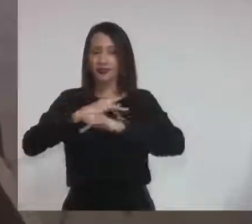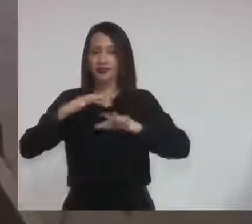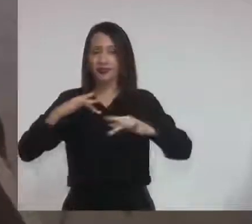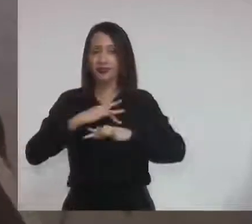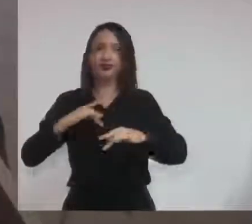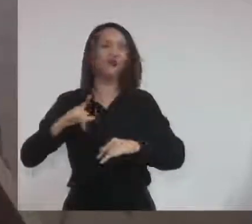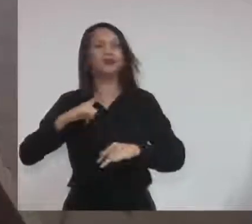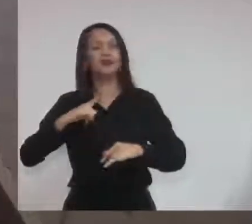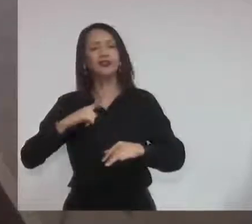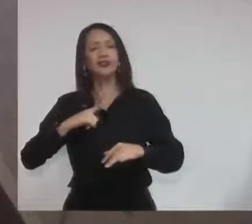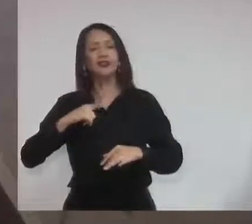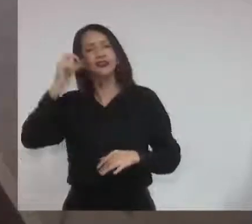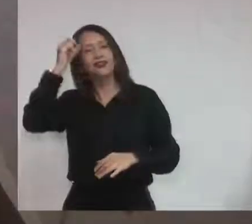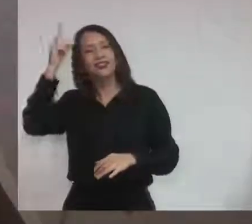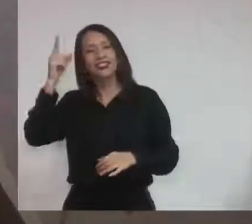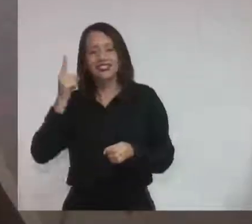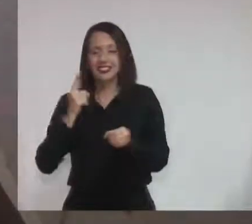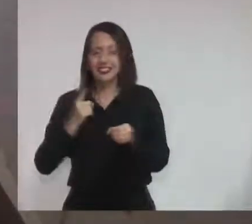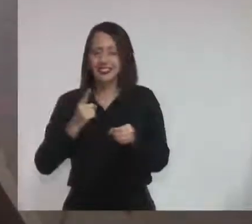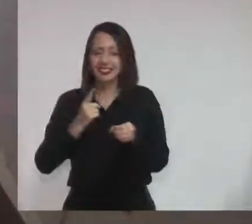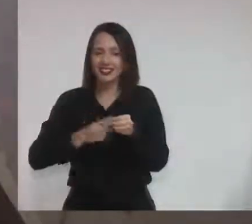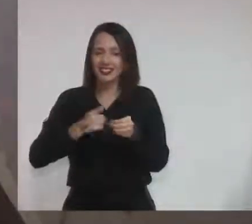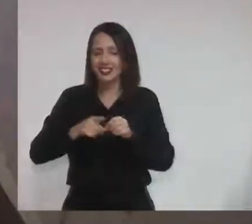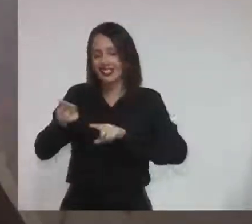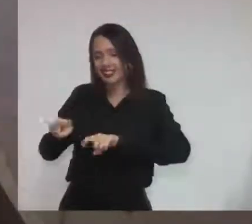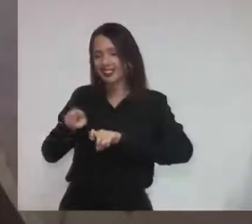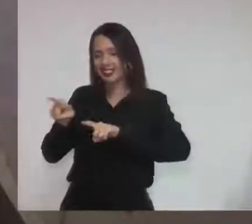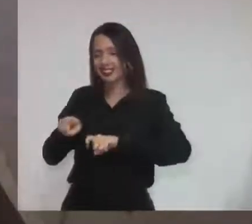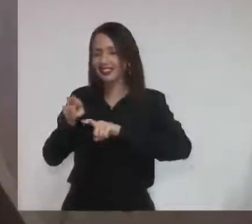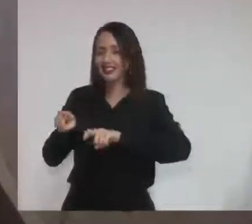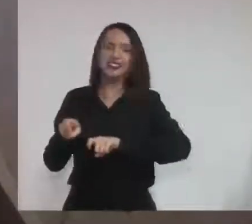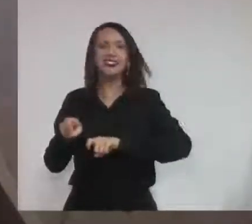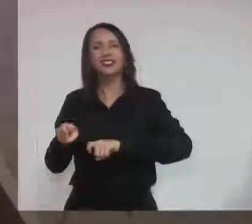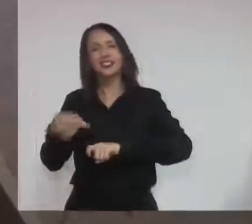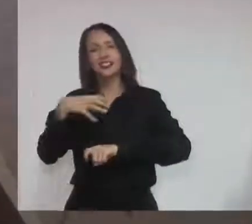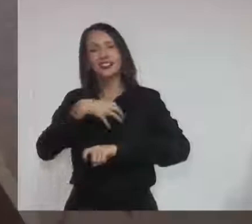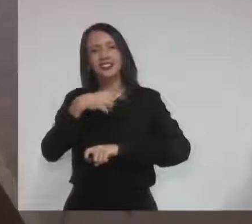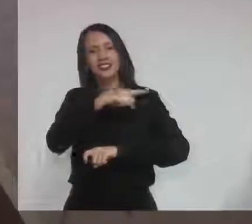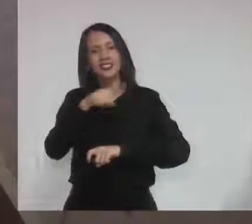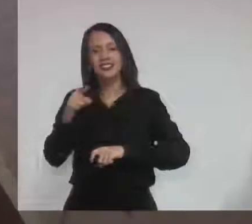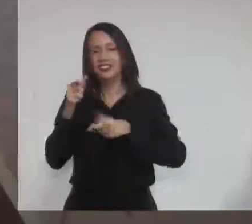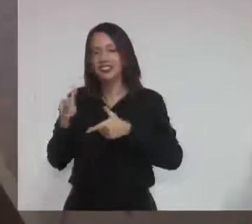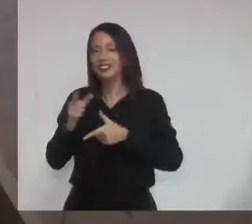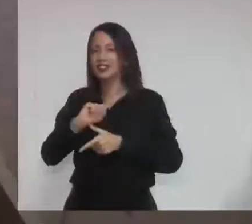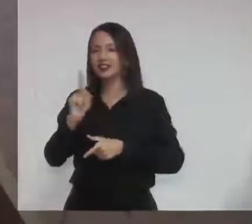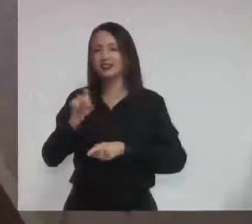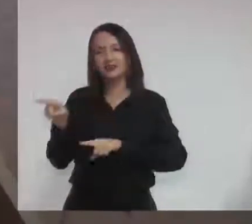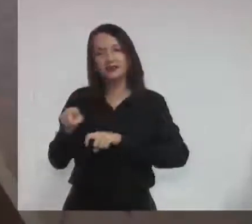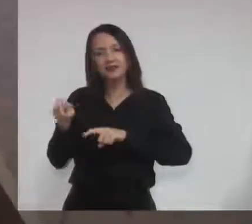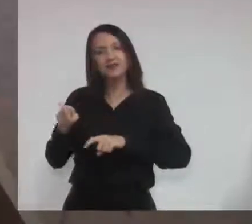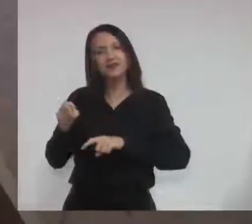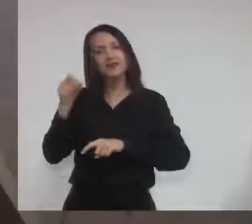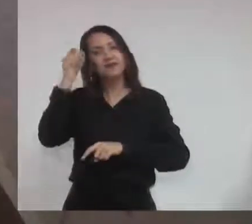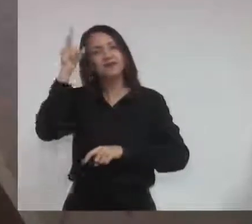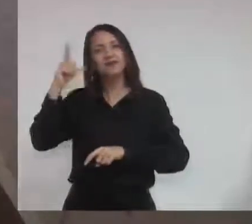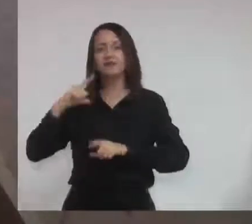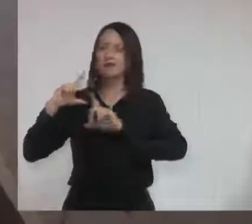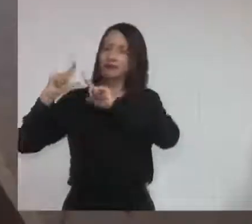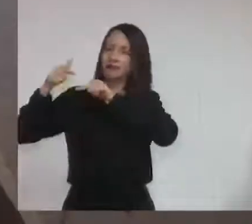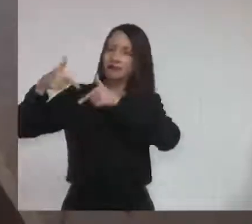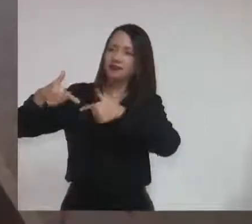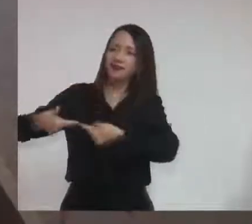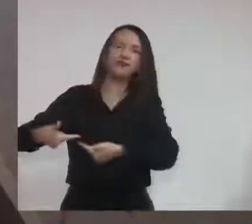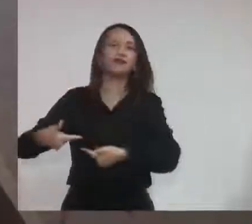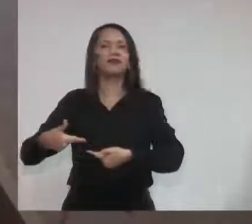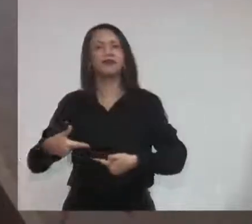tradicional, caipira, né? E a gente fala isso não de forma pejorativa, como muitos tentam levar, mas a cultura caipira é a cultura tradicional da região